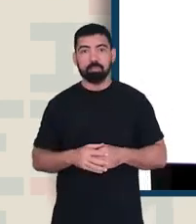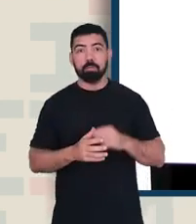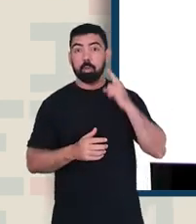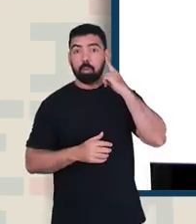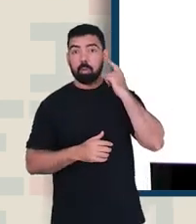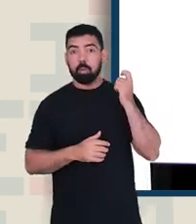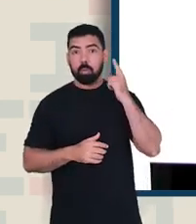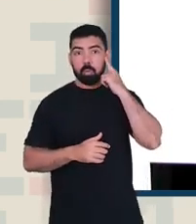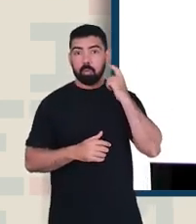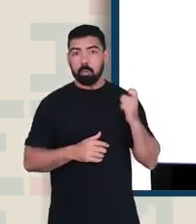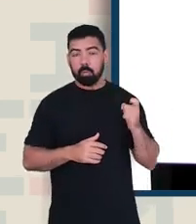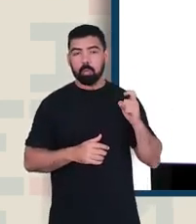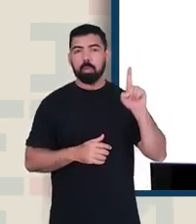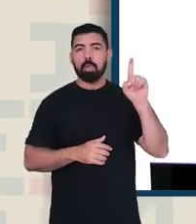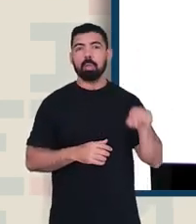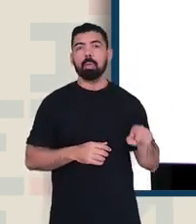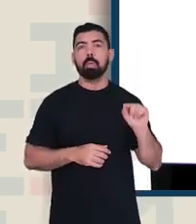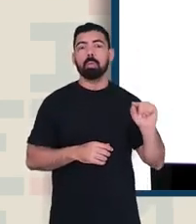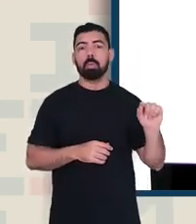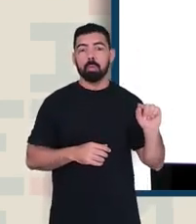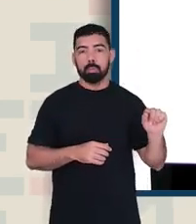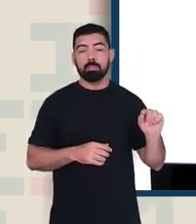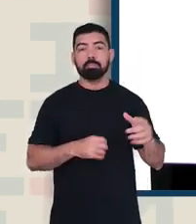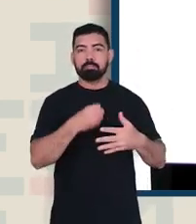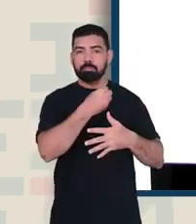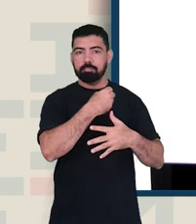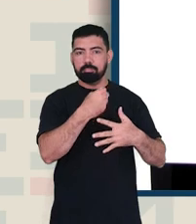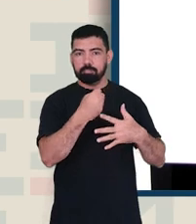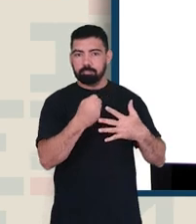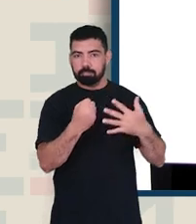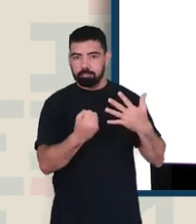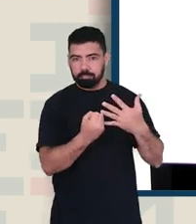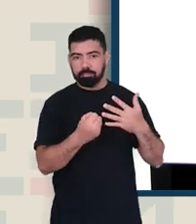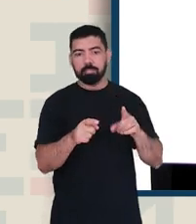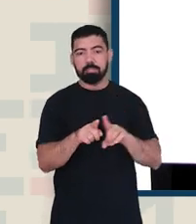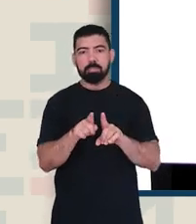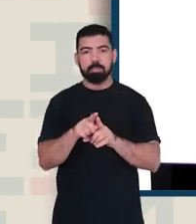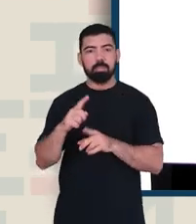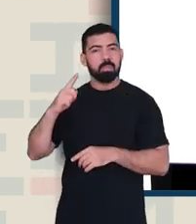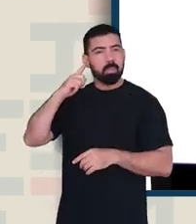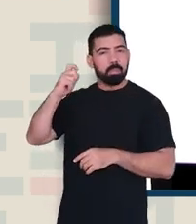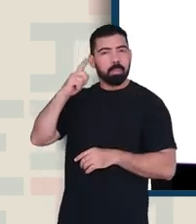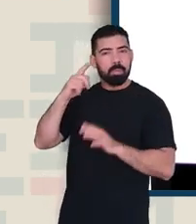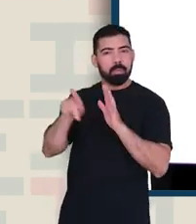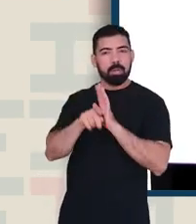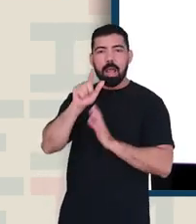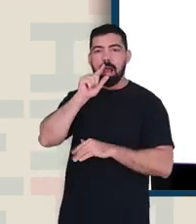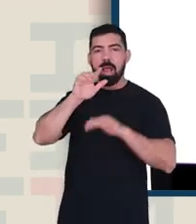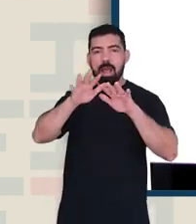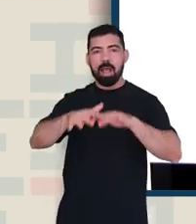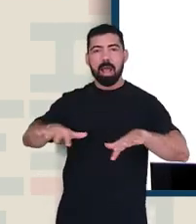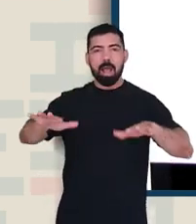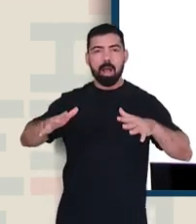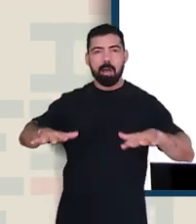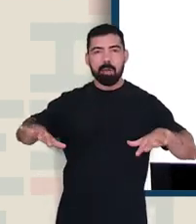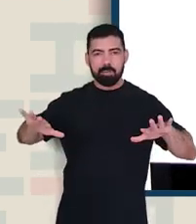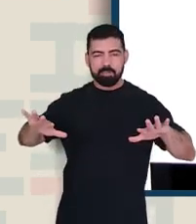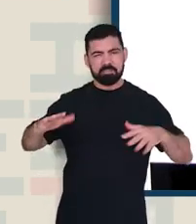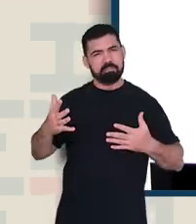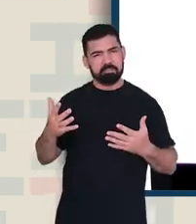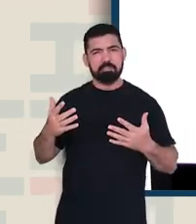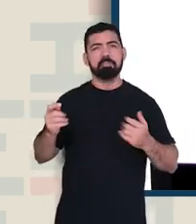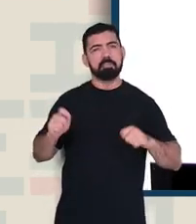som é tanto a nota musical quanto o ruído do mar, por exemplo. Então podemos